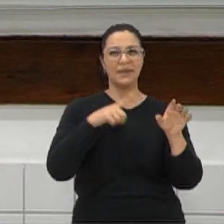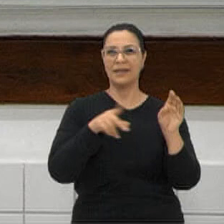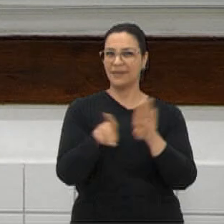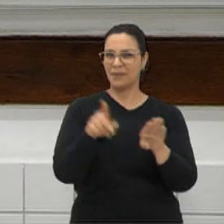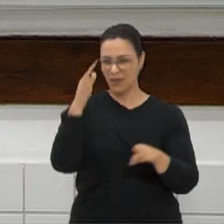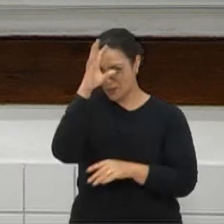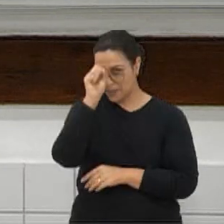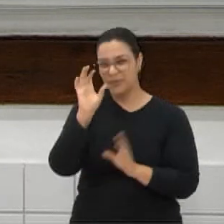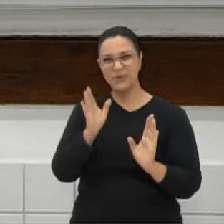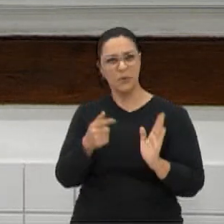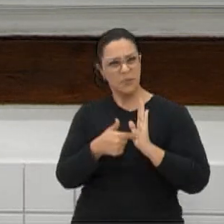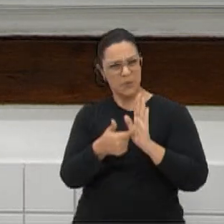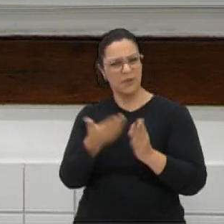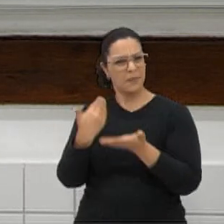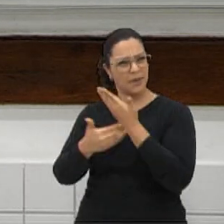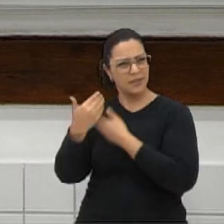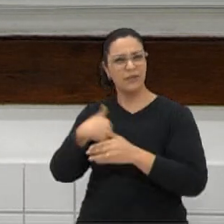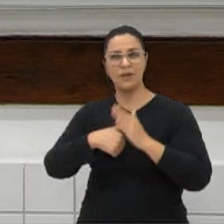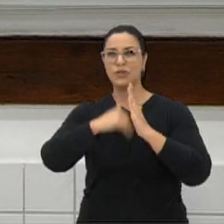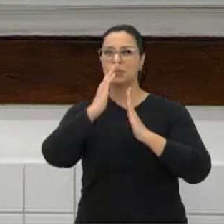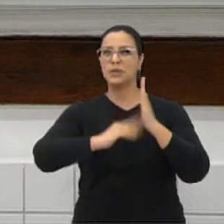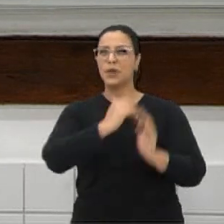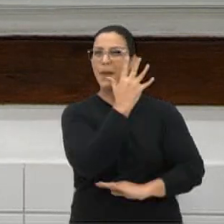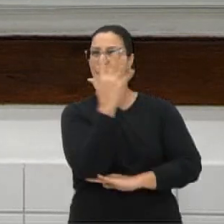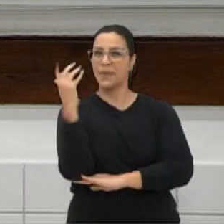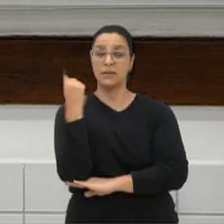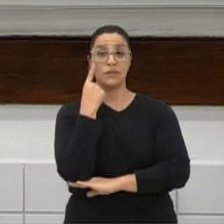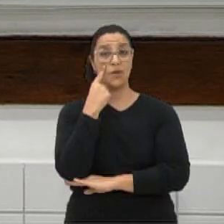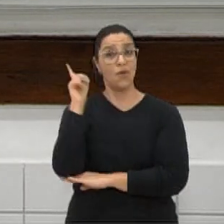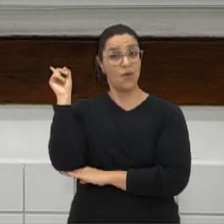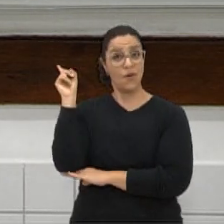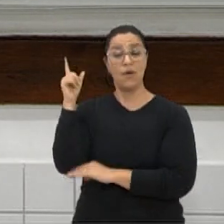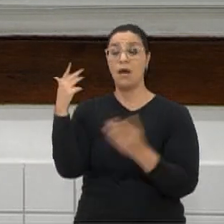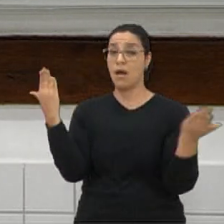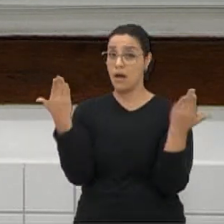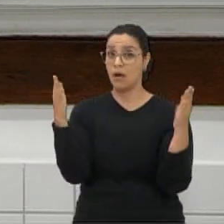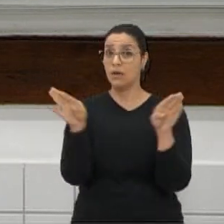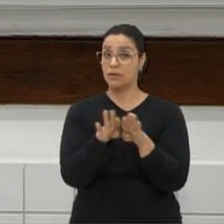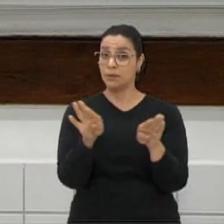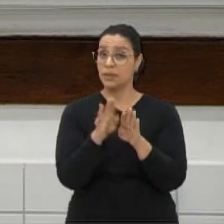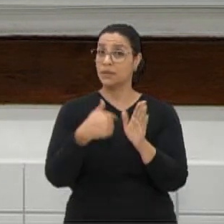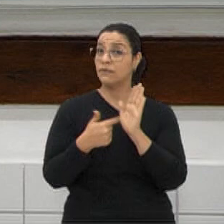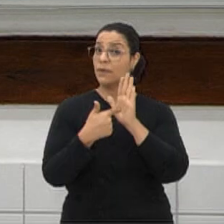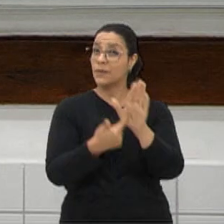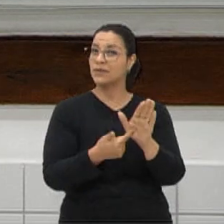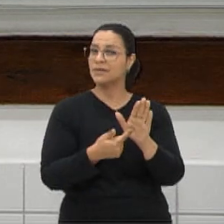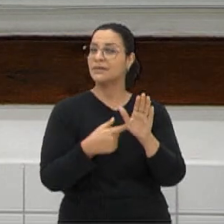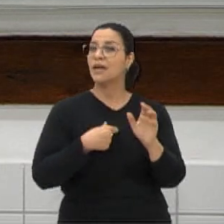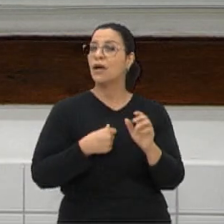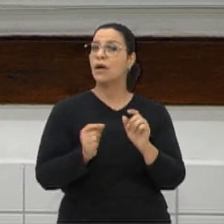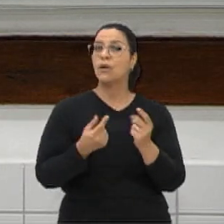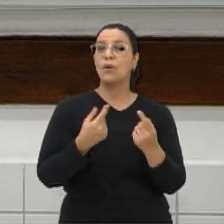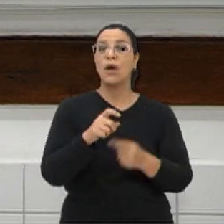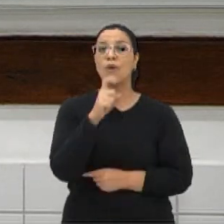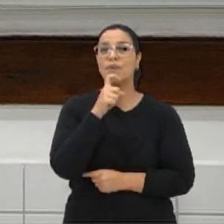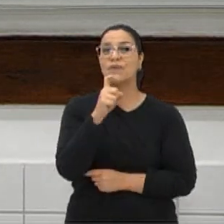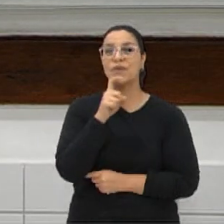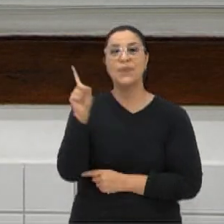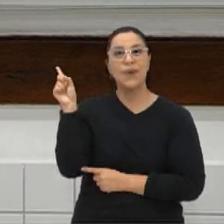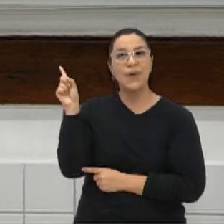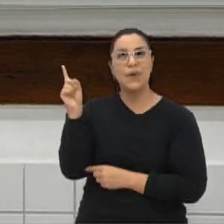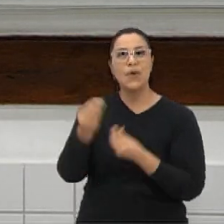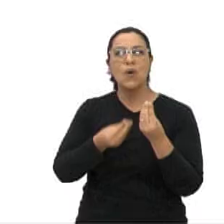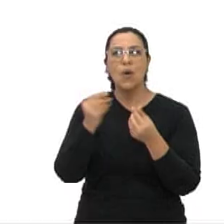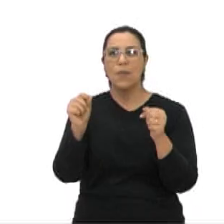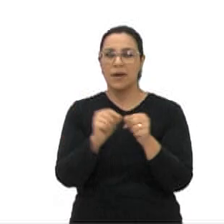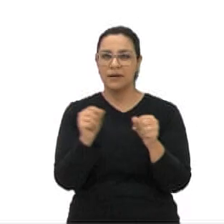estávamos aprendendo. E é sobre pintura de paisagem, isso. Então, aqui ele vai exatamente buscar representar o inverno. Como que ele